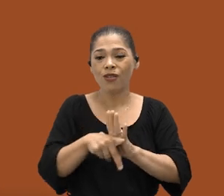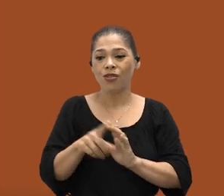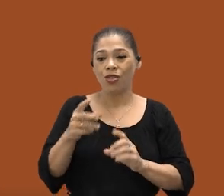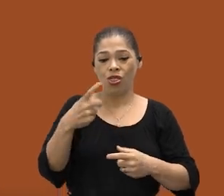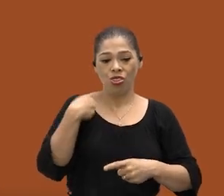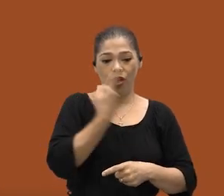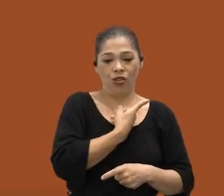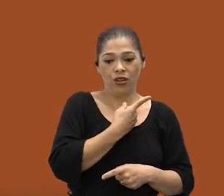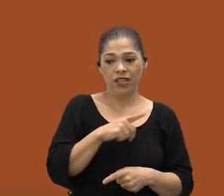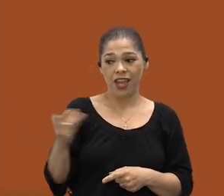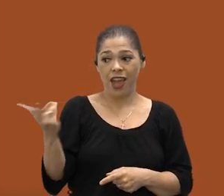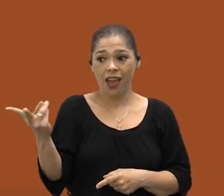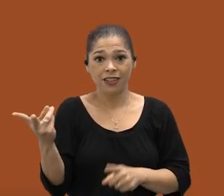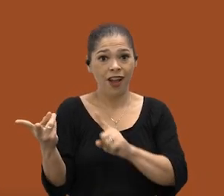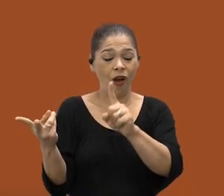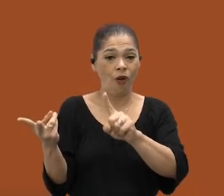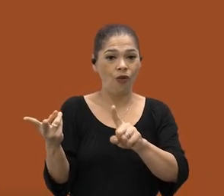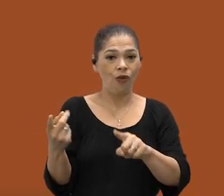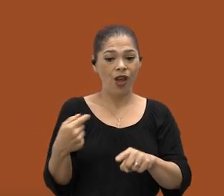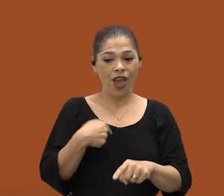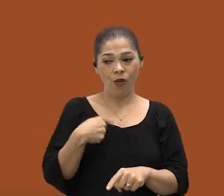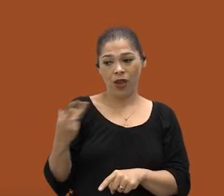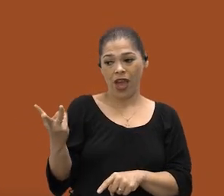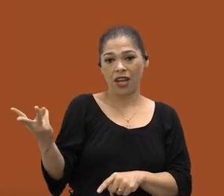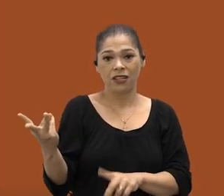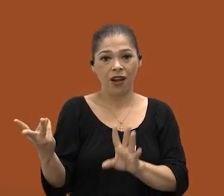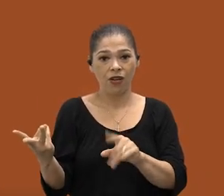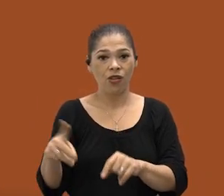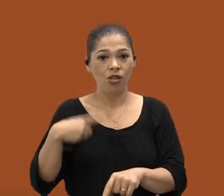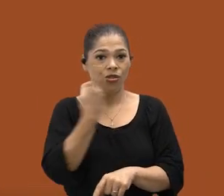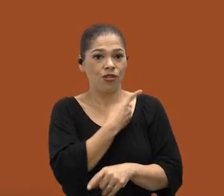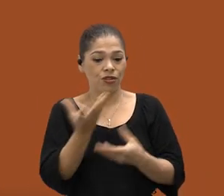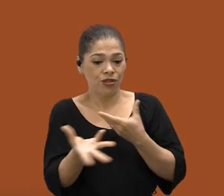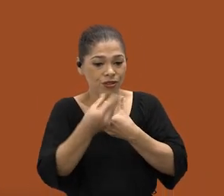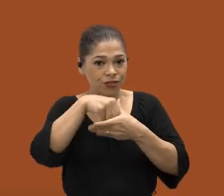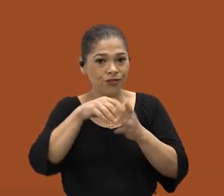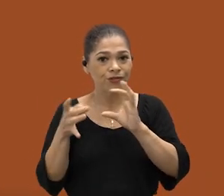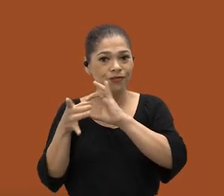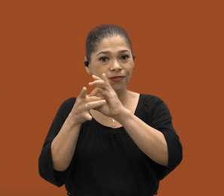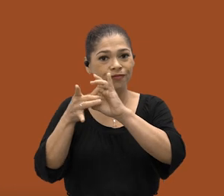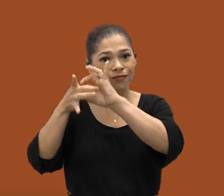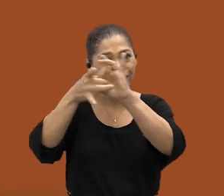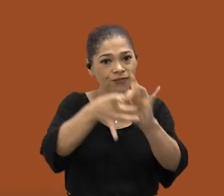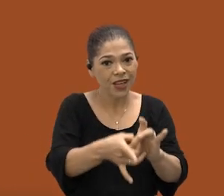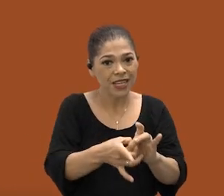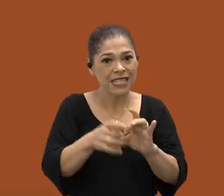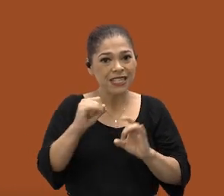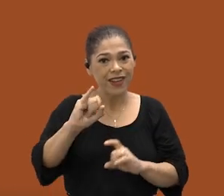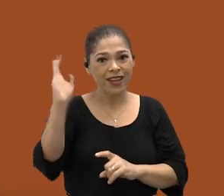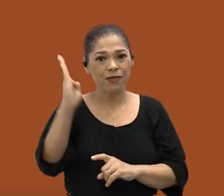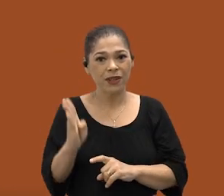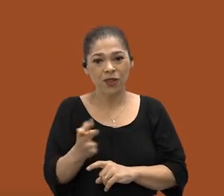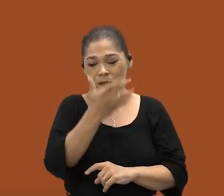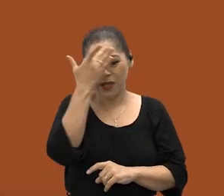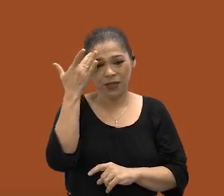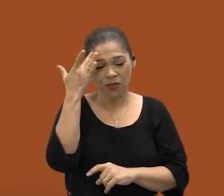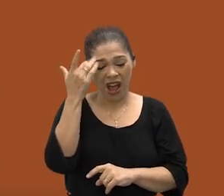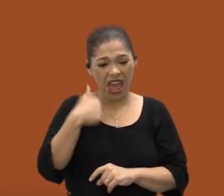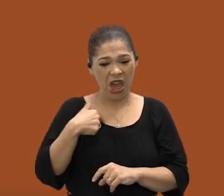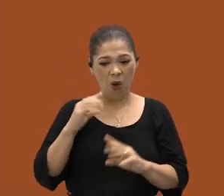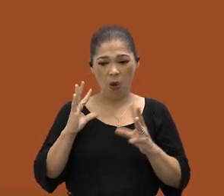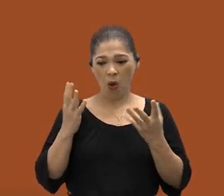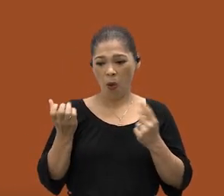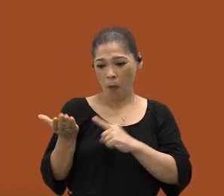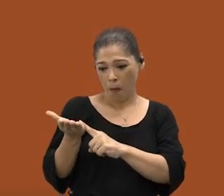disso não são nós e eles não são não é eu e eles não nós estamos Nesse contexto se tiver no Brasil alguém que se reconheça